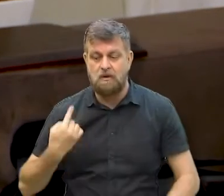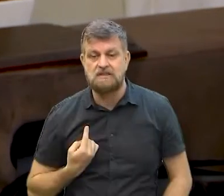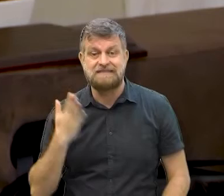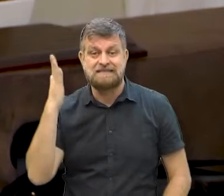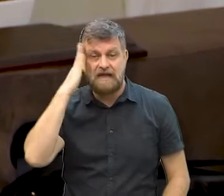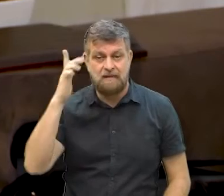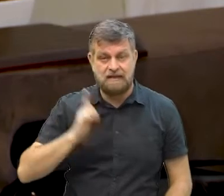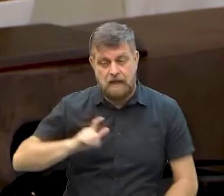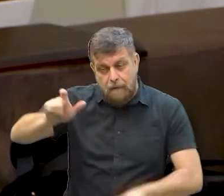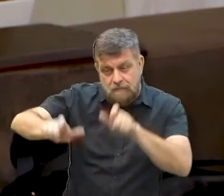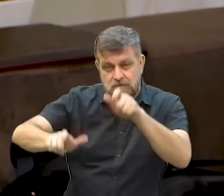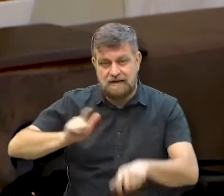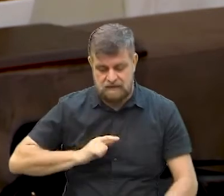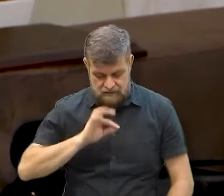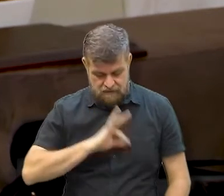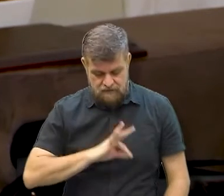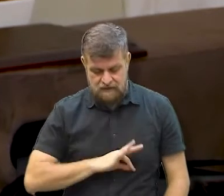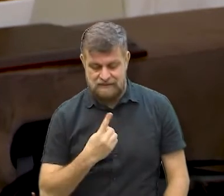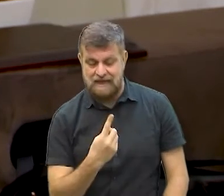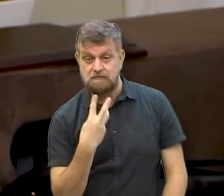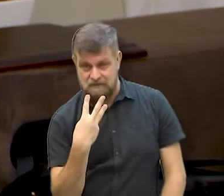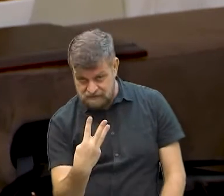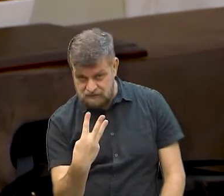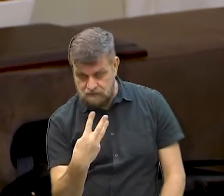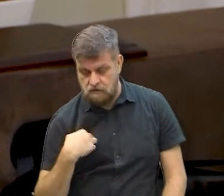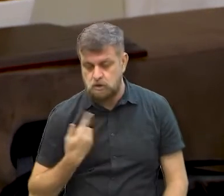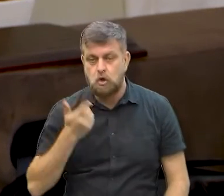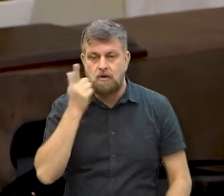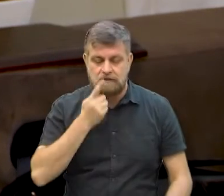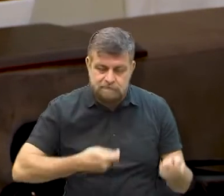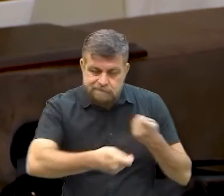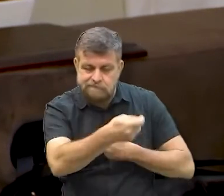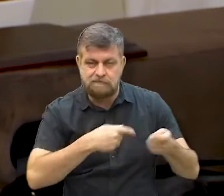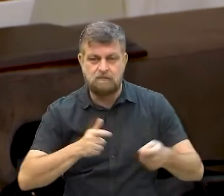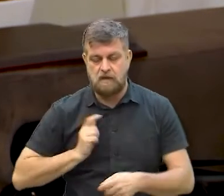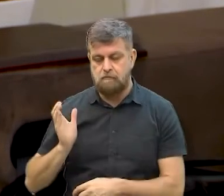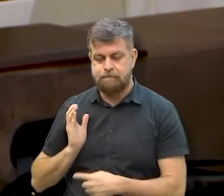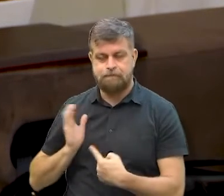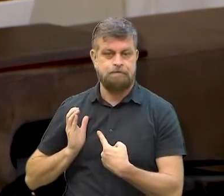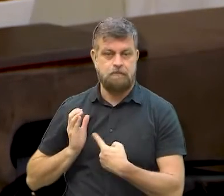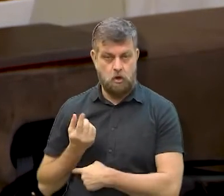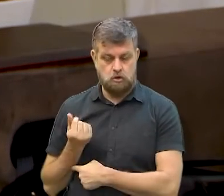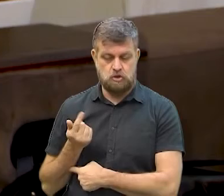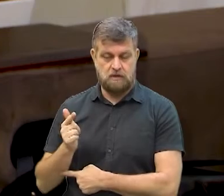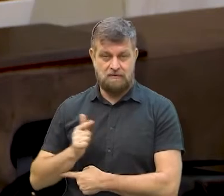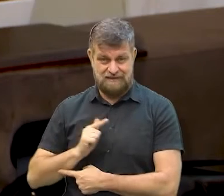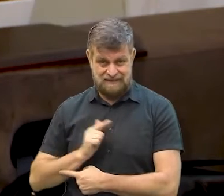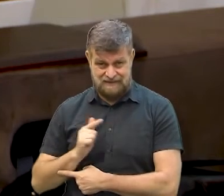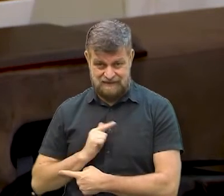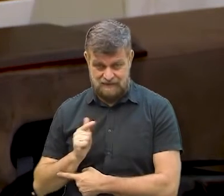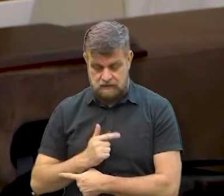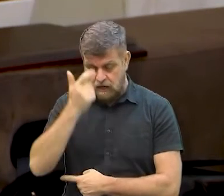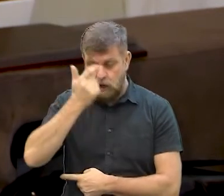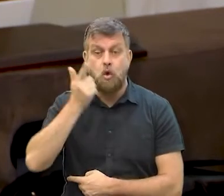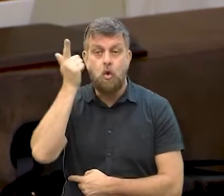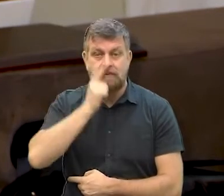tem a perspectiva do 13º. E com isso, a gente consegue negociar melhor, porque a gente tem de fato o dinheiro entrando.